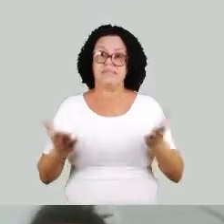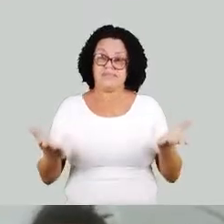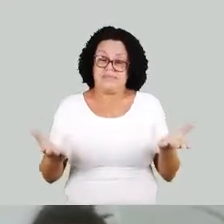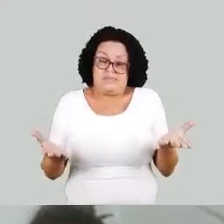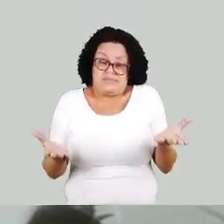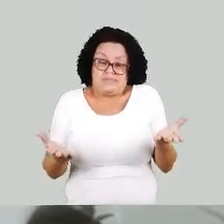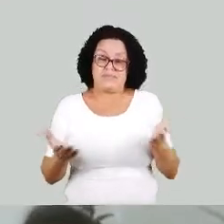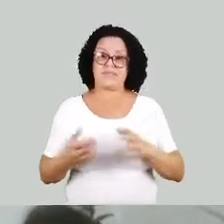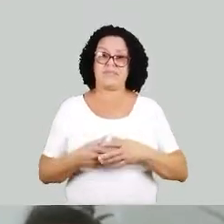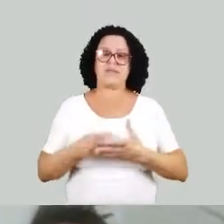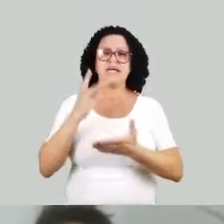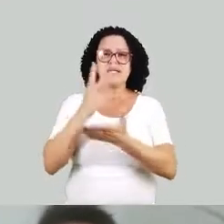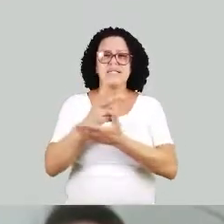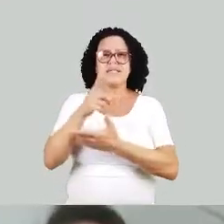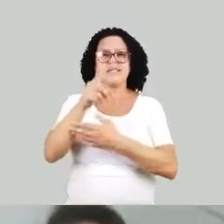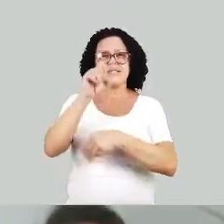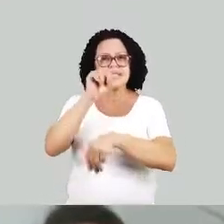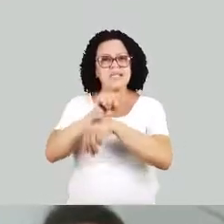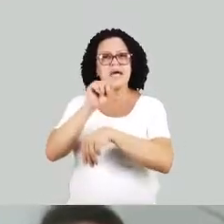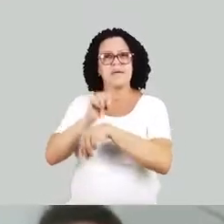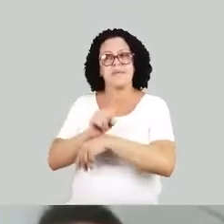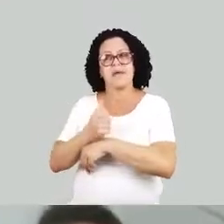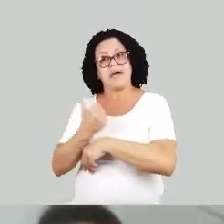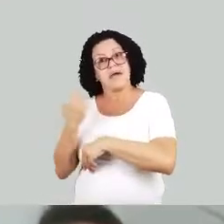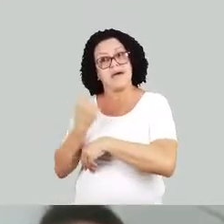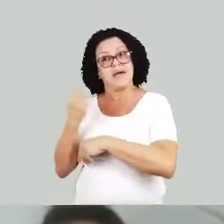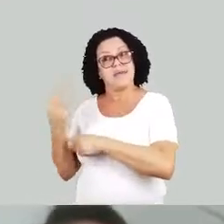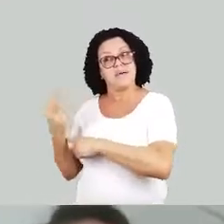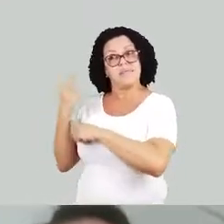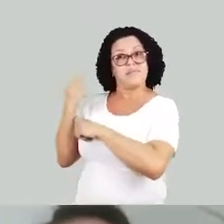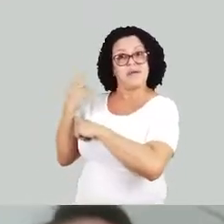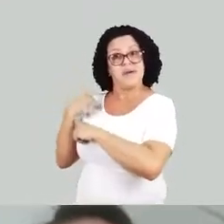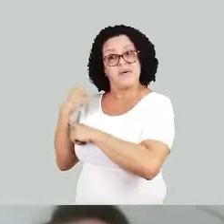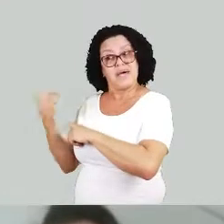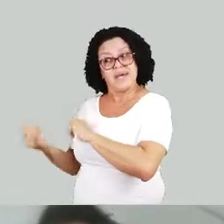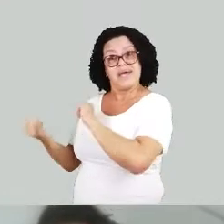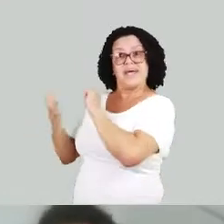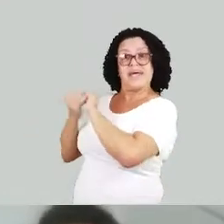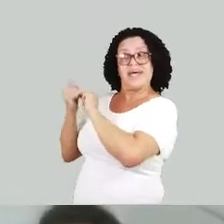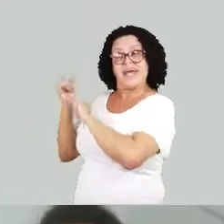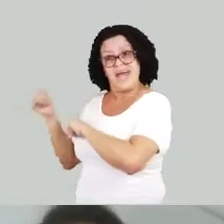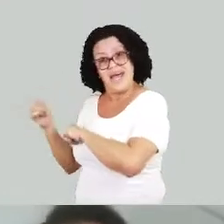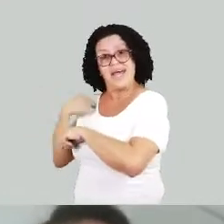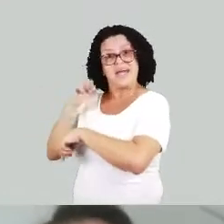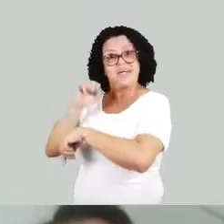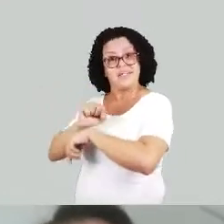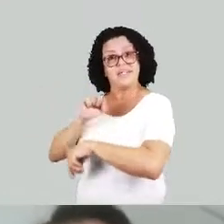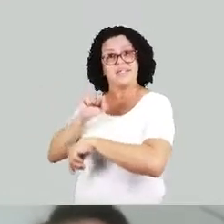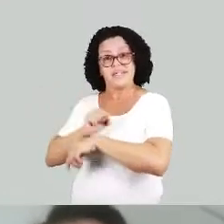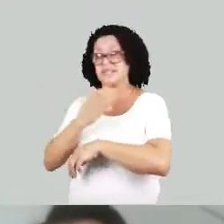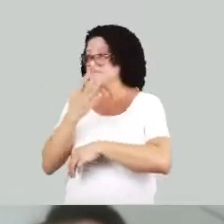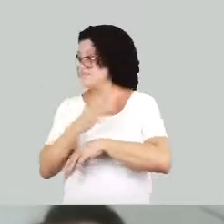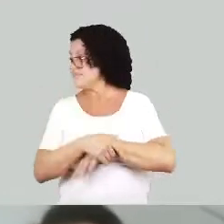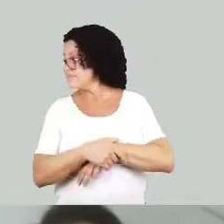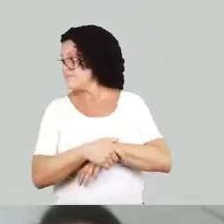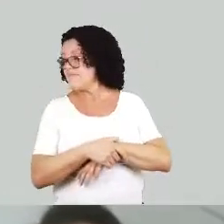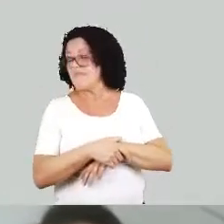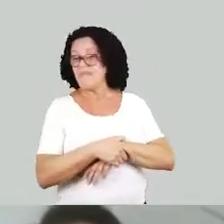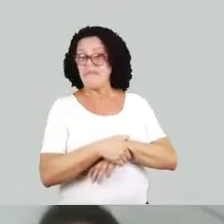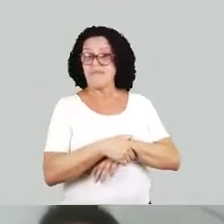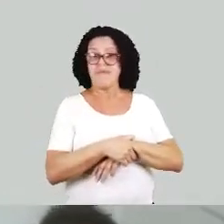Então, enquanto eu espero que o agressor me procure e me peça perdão,